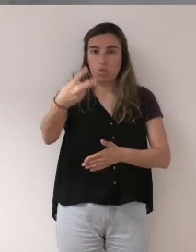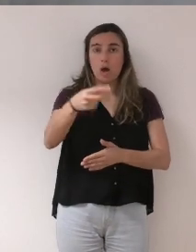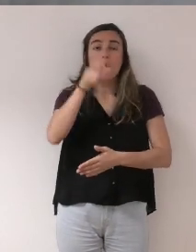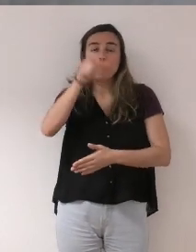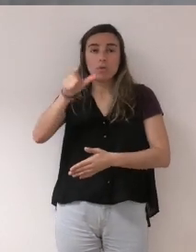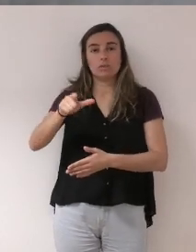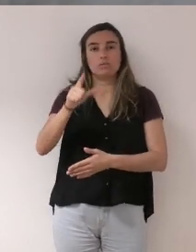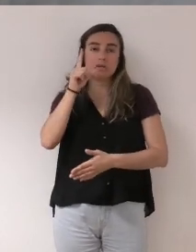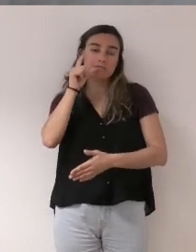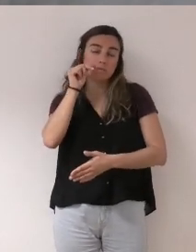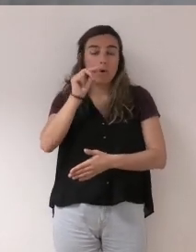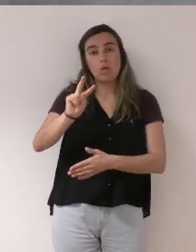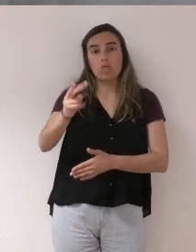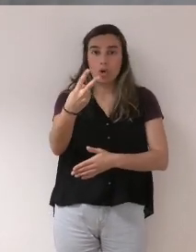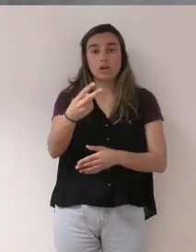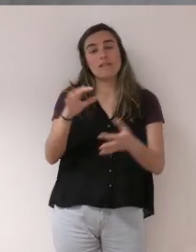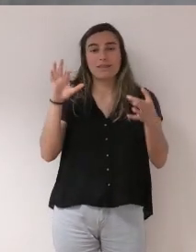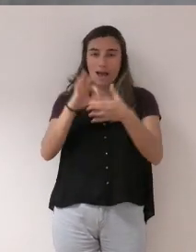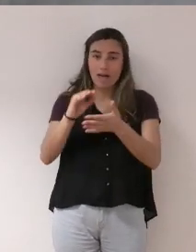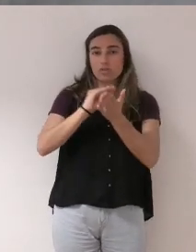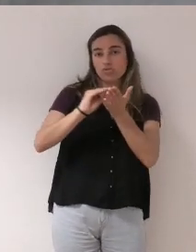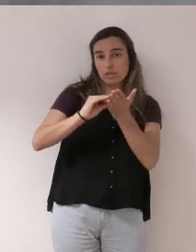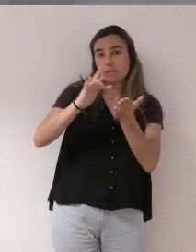dois homens da literatura. Temos o